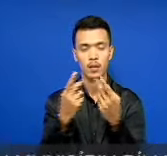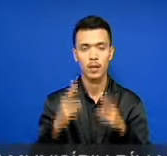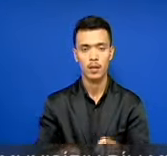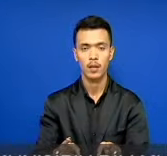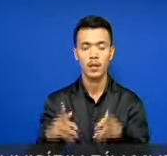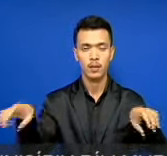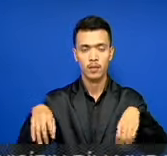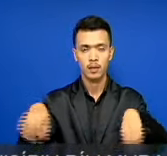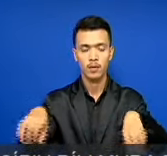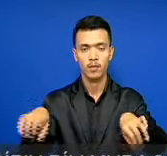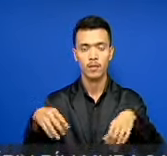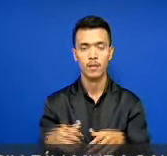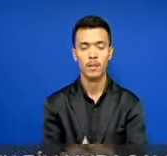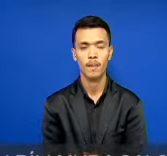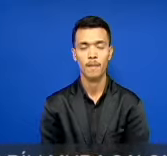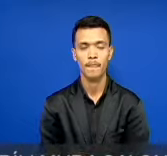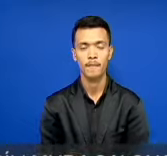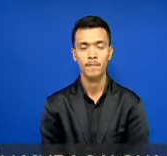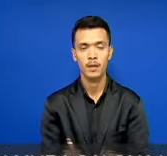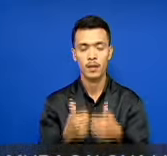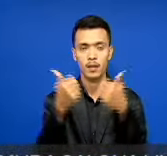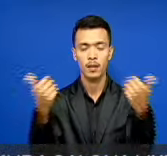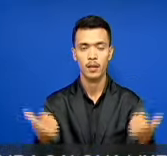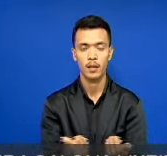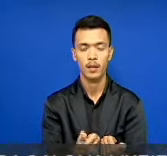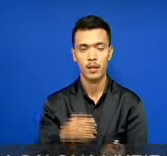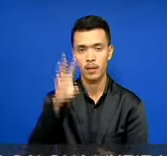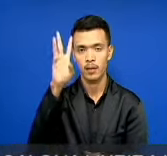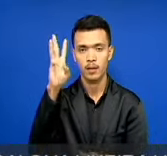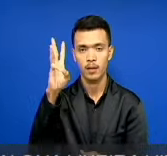iha suku Mantelolau ne iha aldeia Neng. Poin